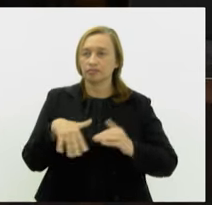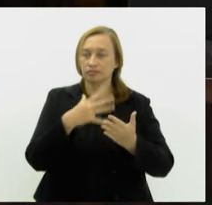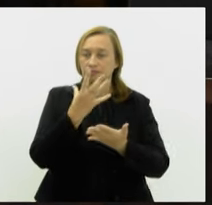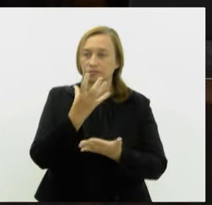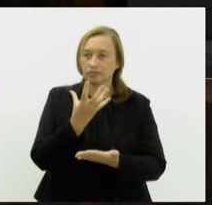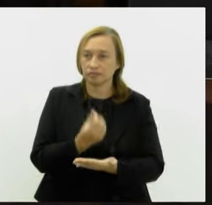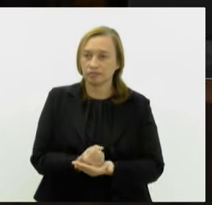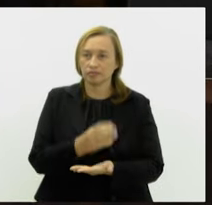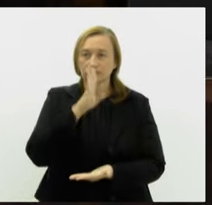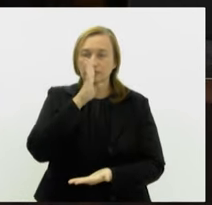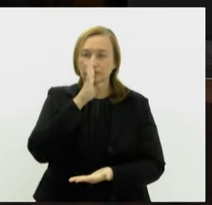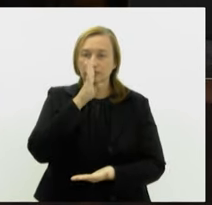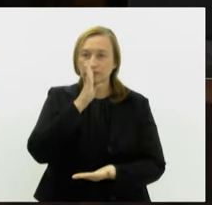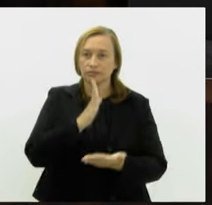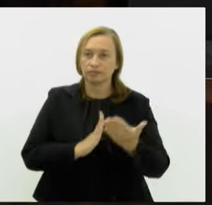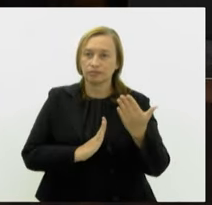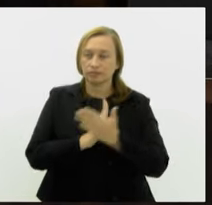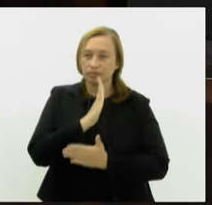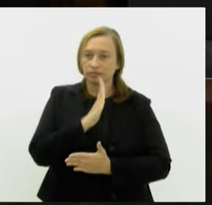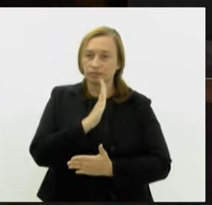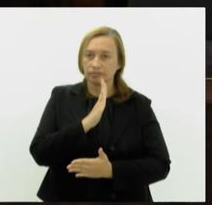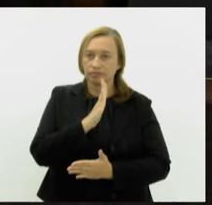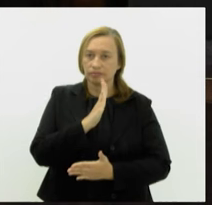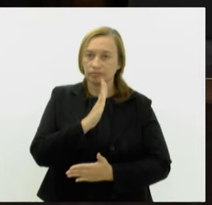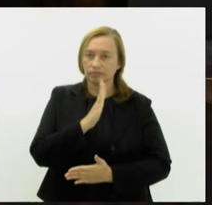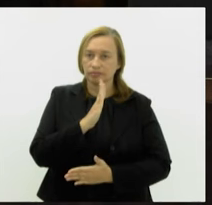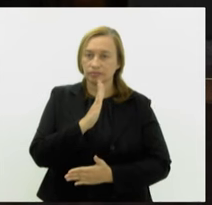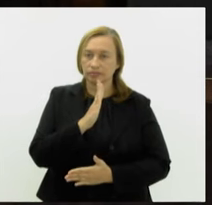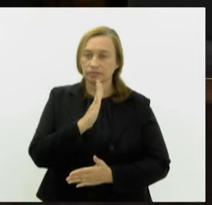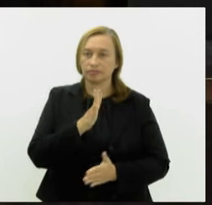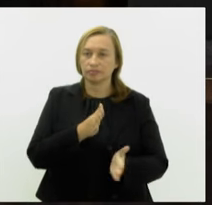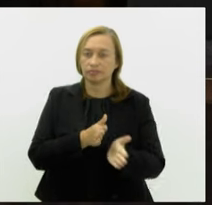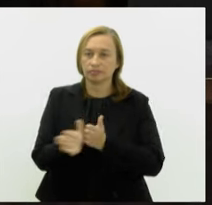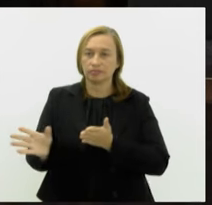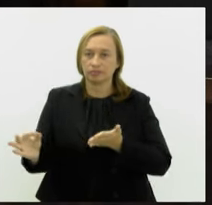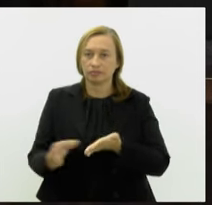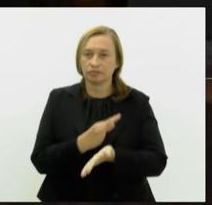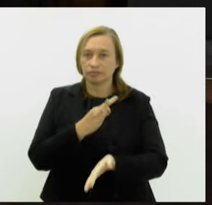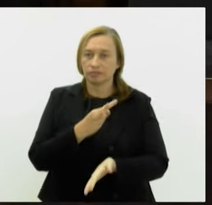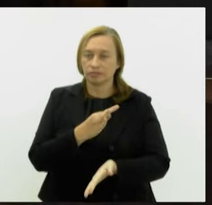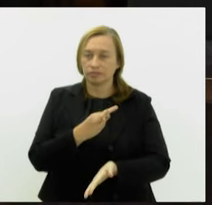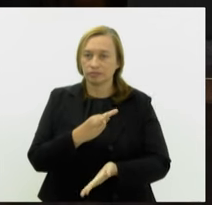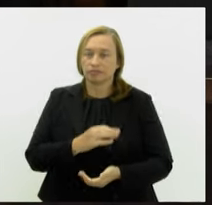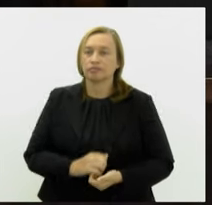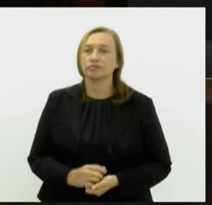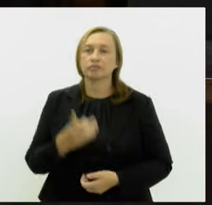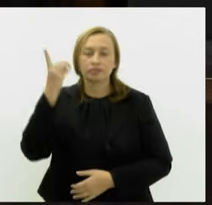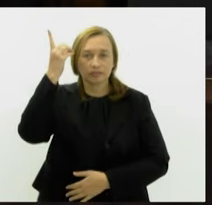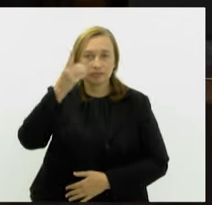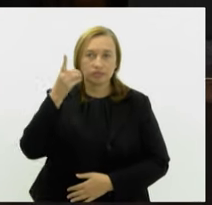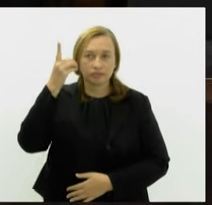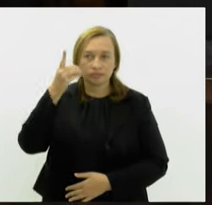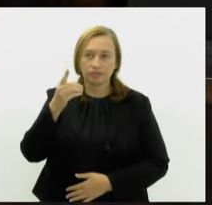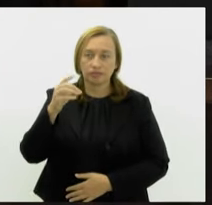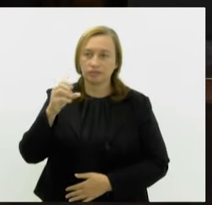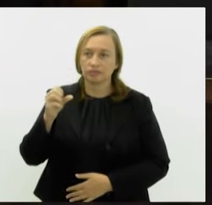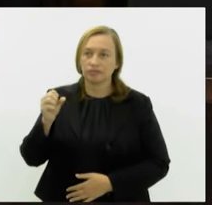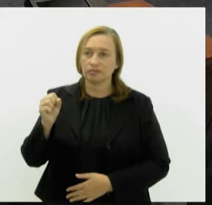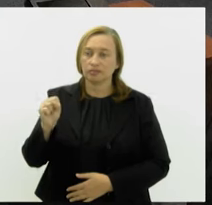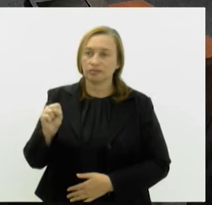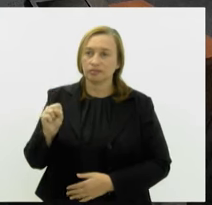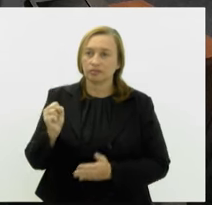aprovam, permaneçam como estão. Aprovado. Vai à redação final. Deputado Samuel Malafaia, pois